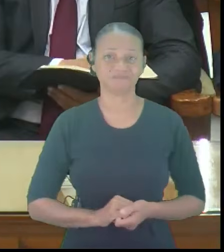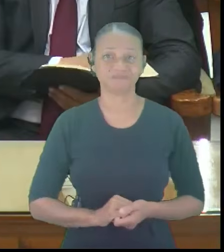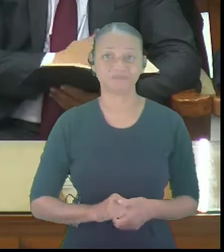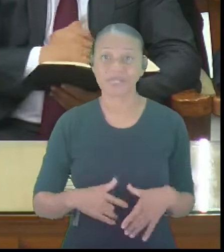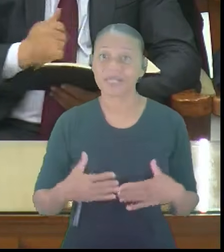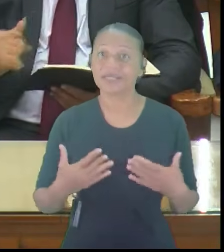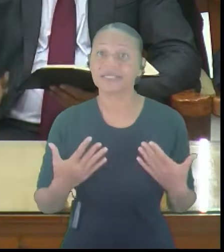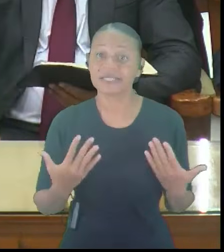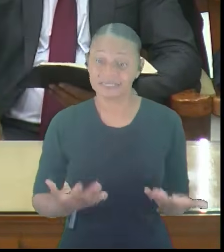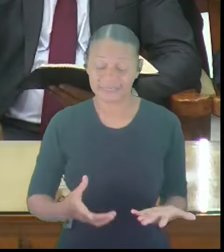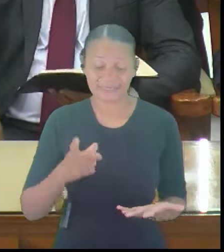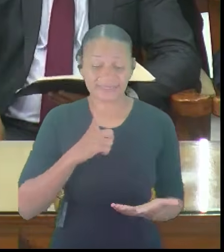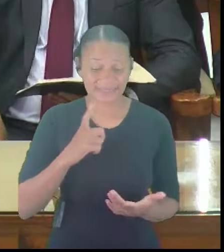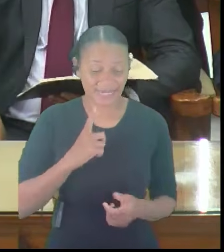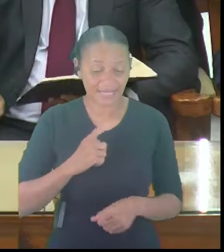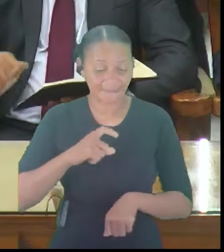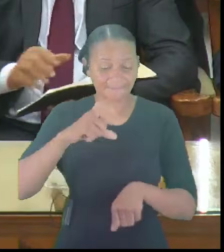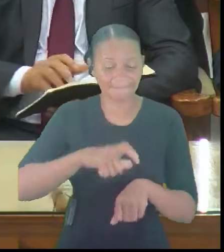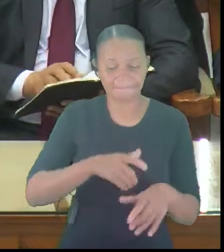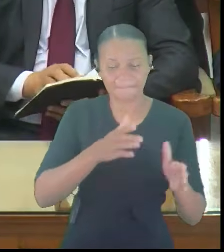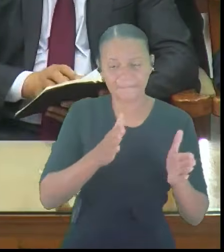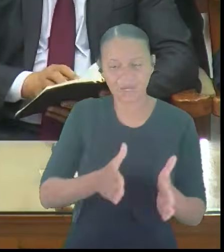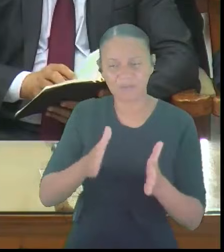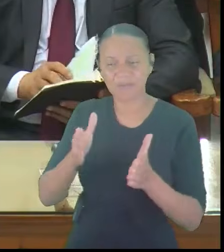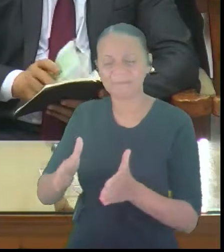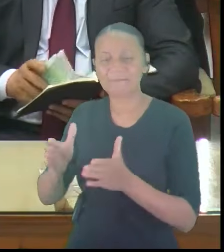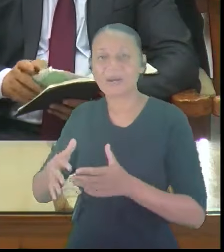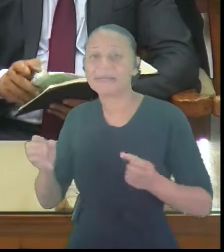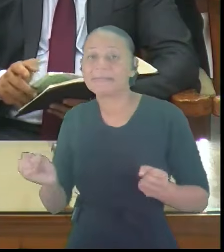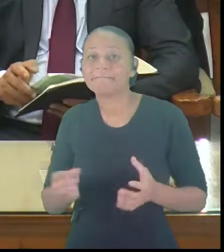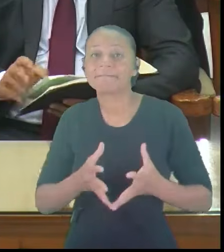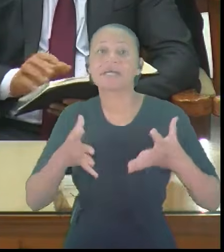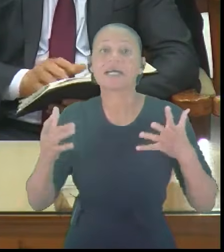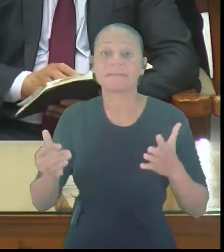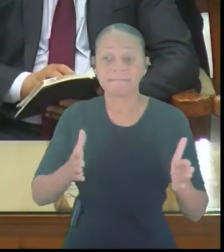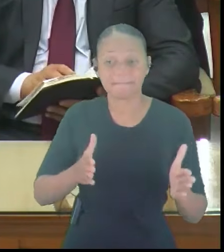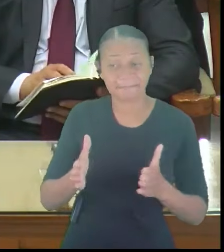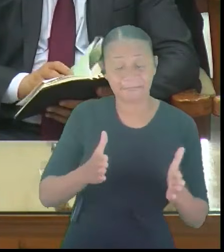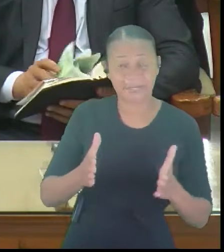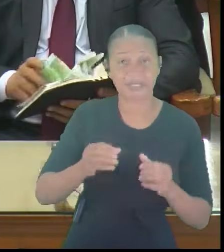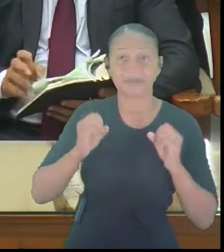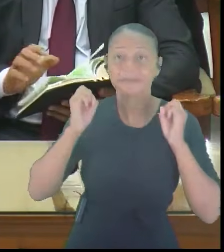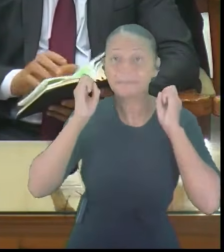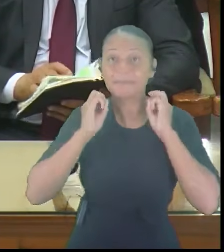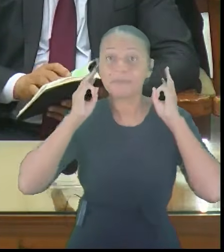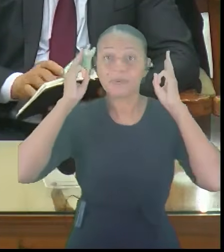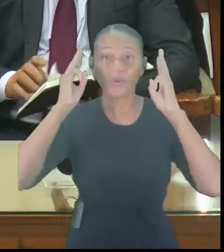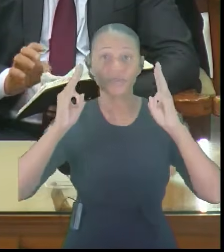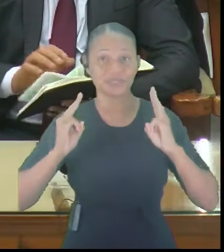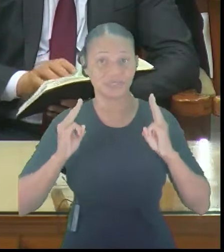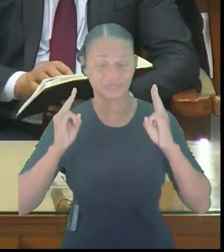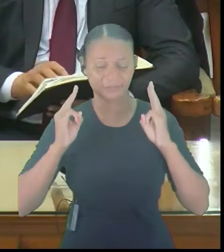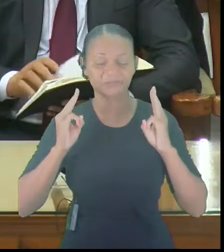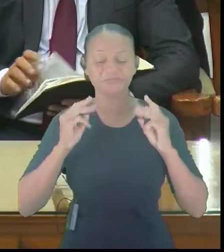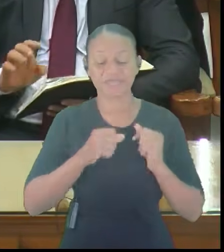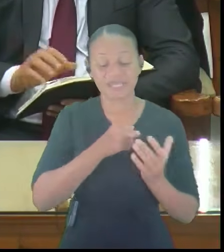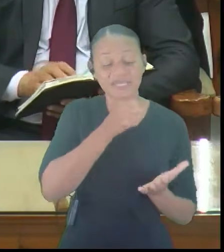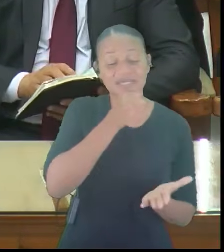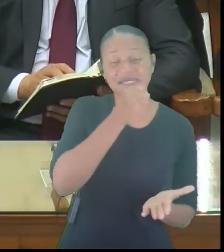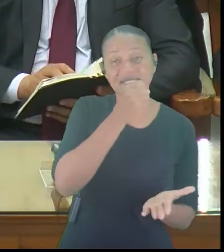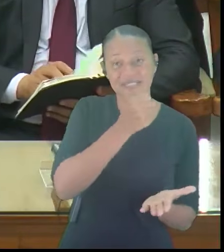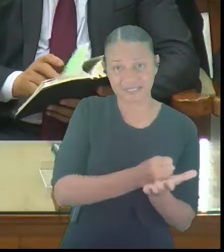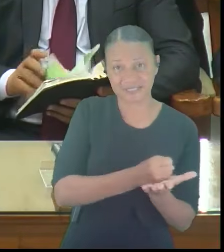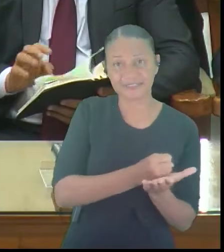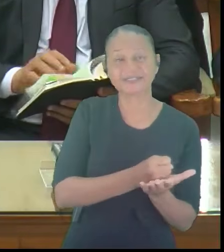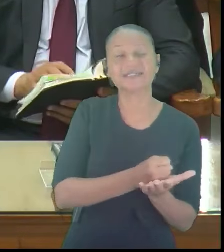E ali houve 3 momentos de grandes avivamentos, de grandes milagres. Foi no tempo de Moisés, no Antigo Testamento, no tempo